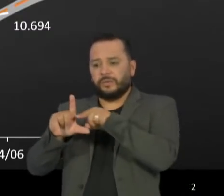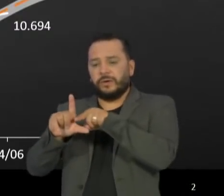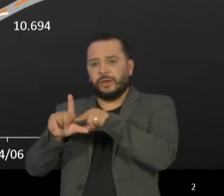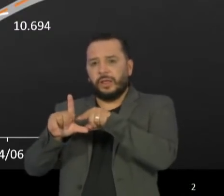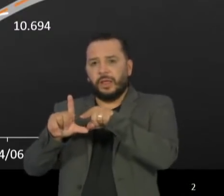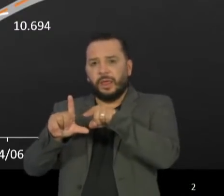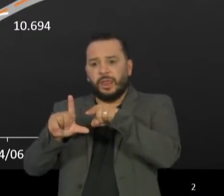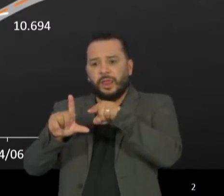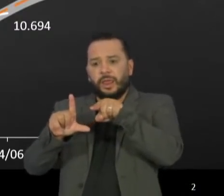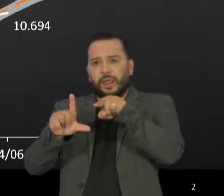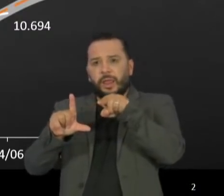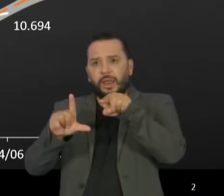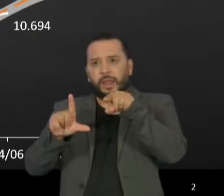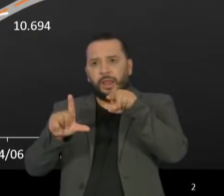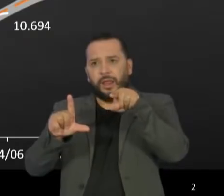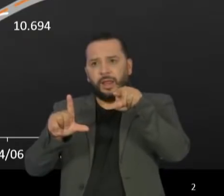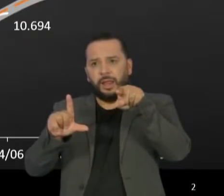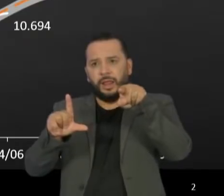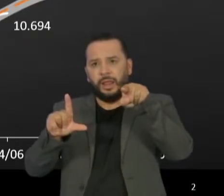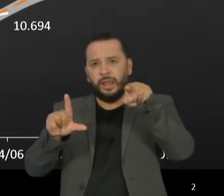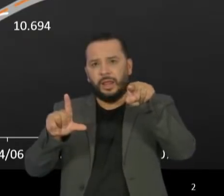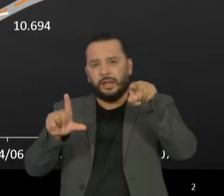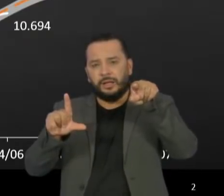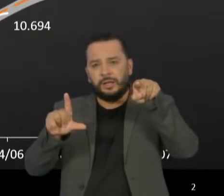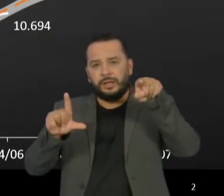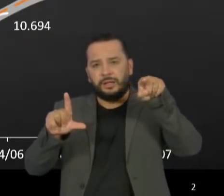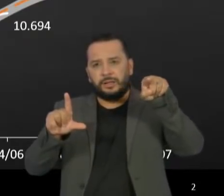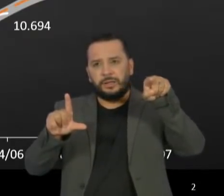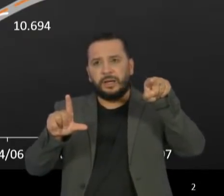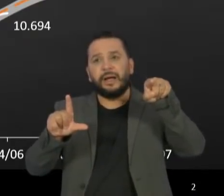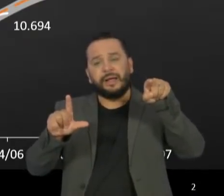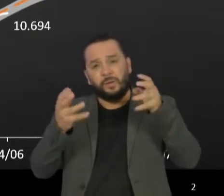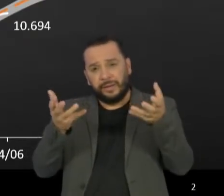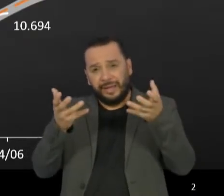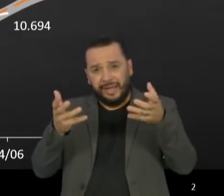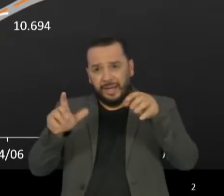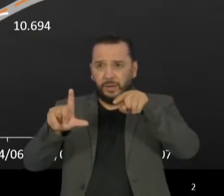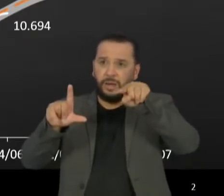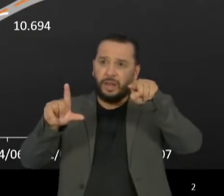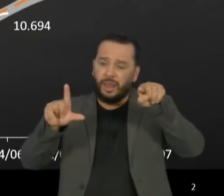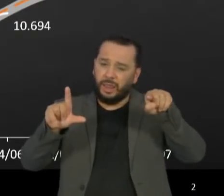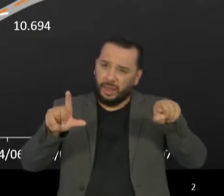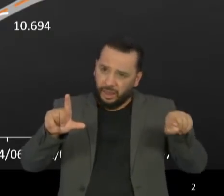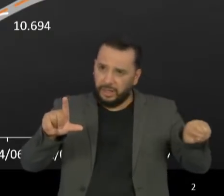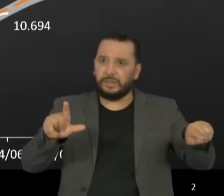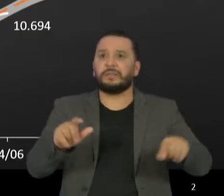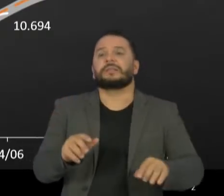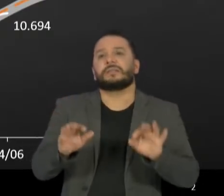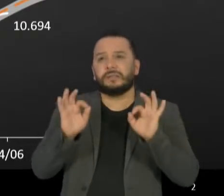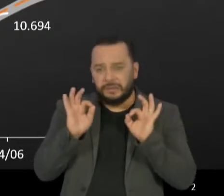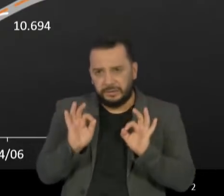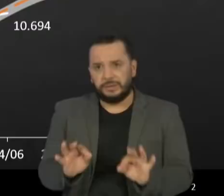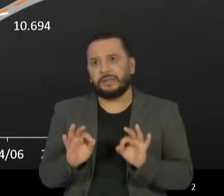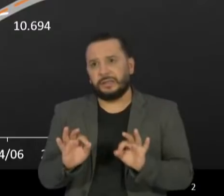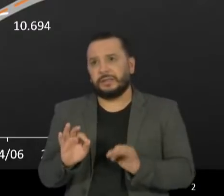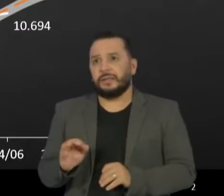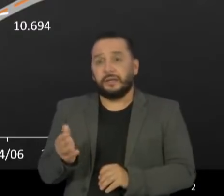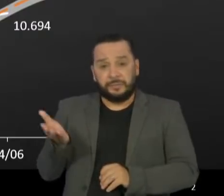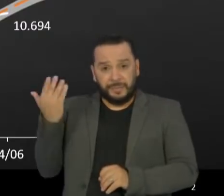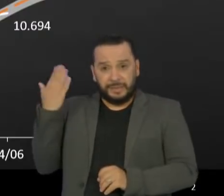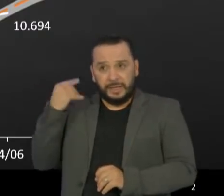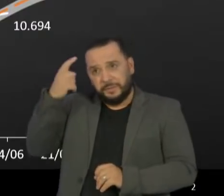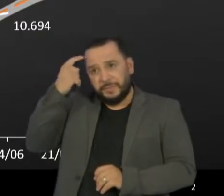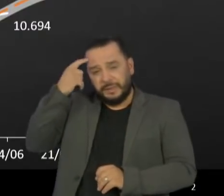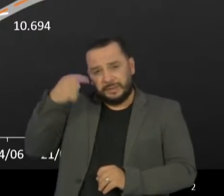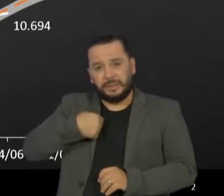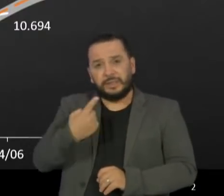eu espero que ela baixe mais ainda, que nós cheguemos nem nesse número na faixa de 16 mil, ela